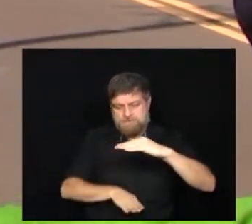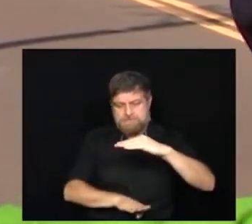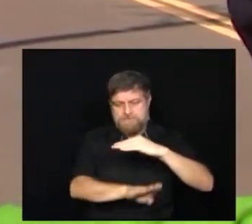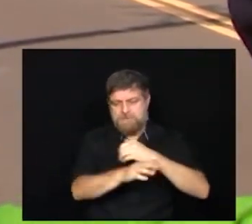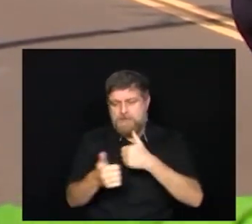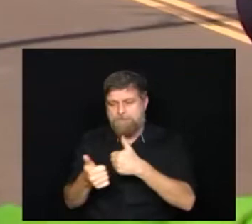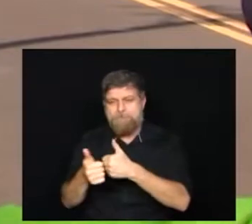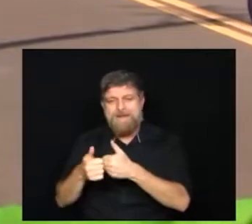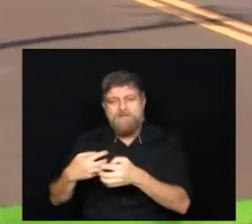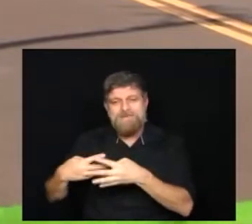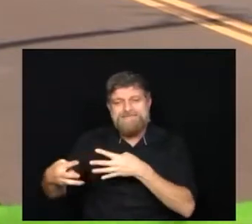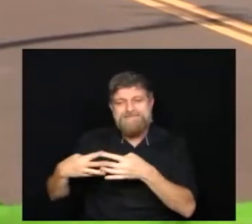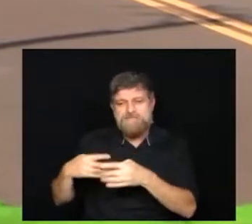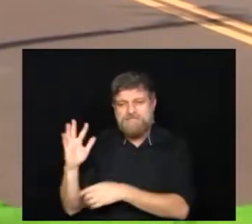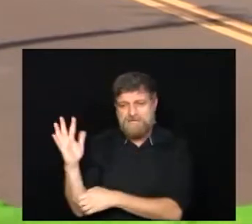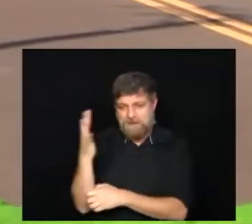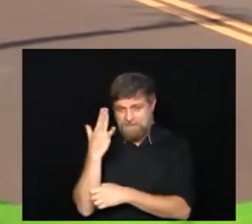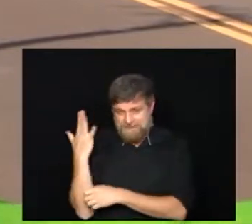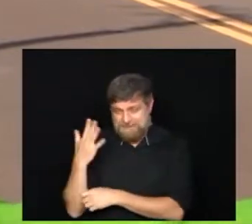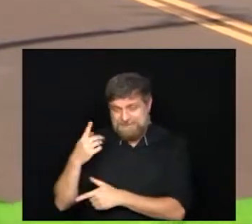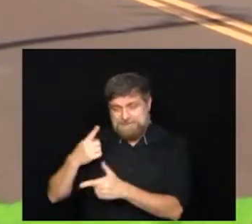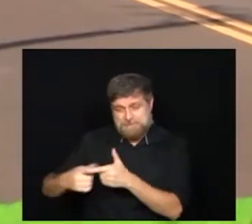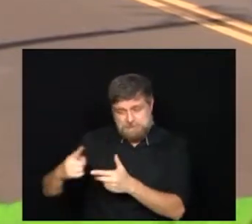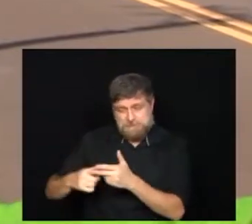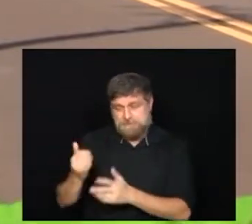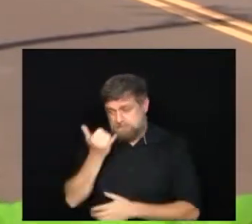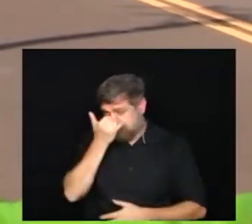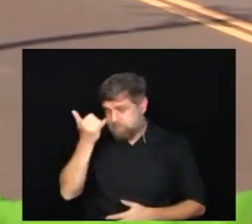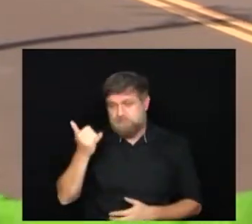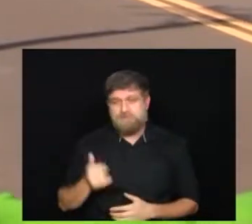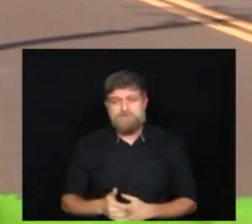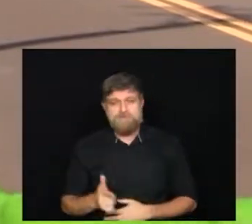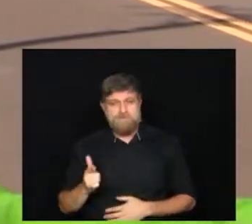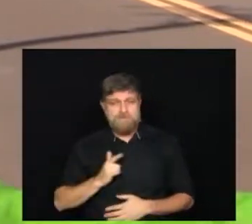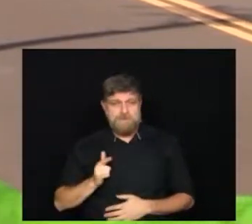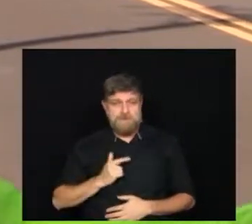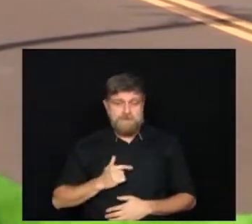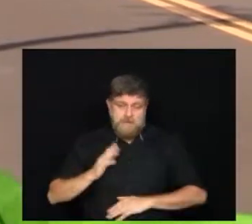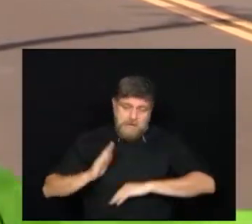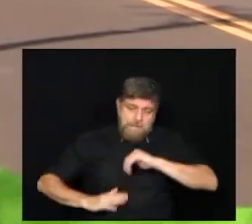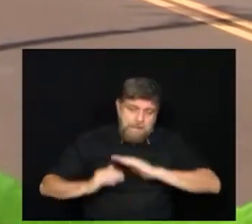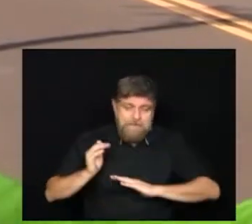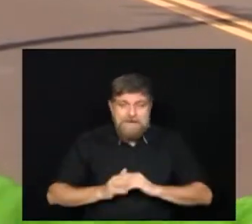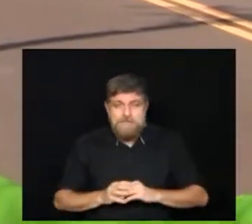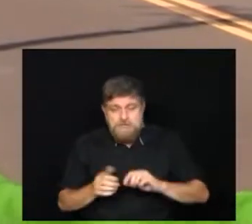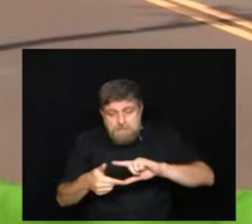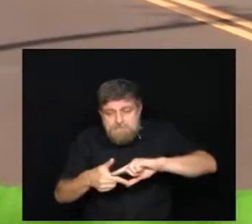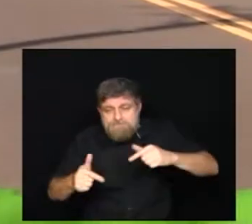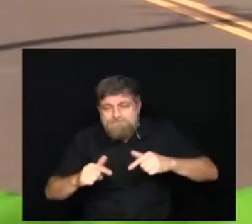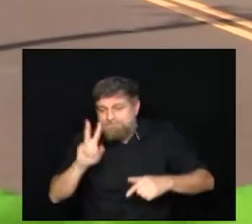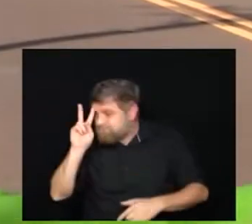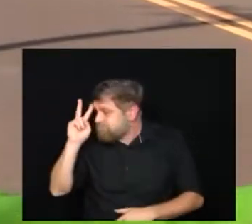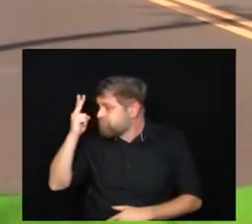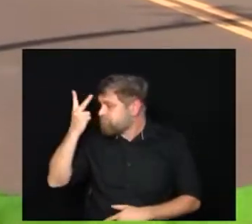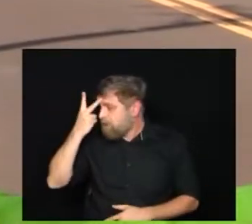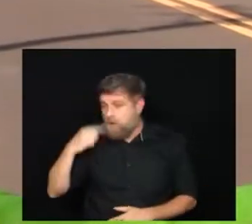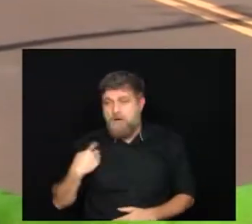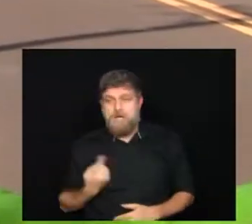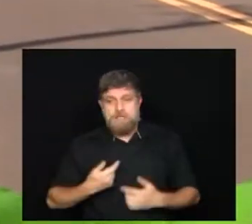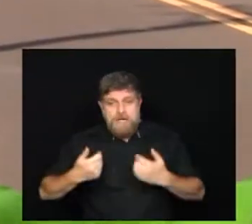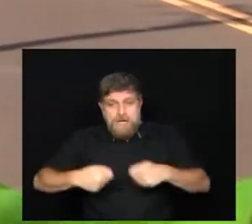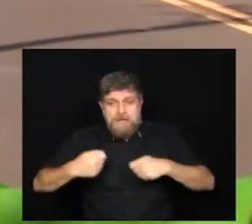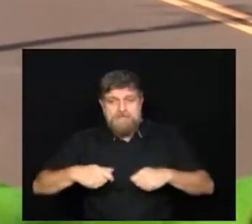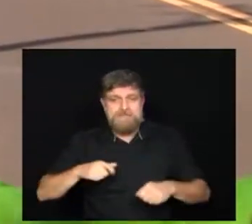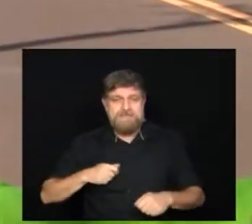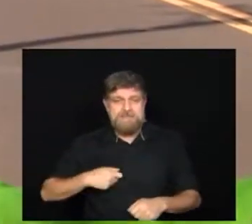Santa Genebra, que tantos problemas tem dado. Então é um movimento, é uma nova visão. A gente precisa